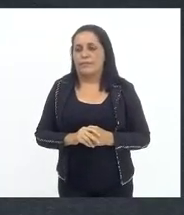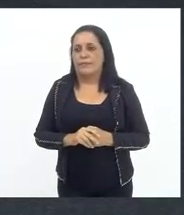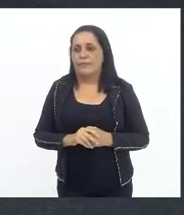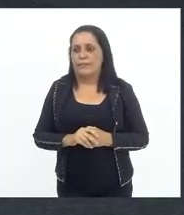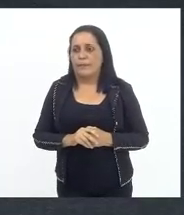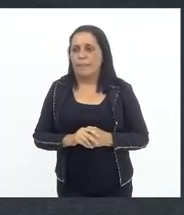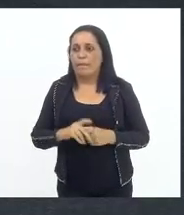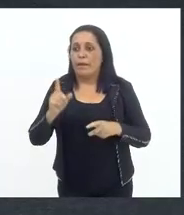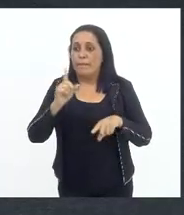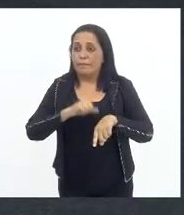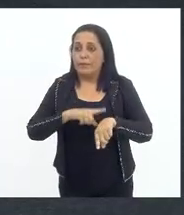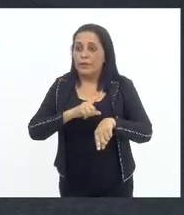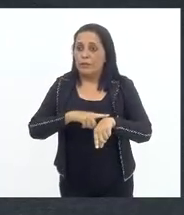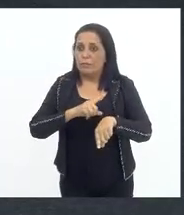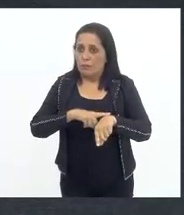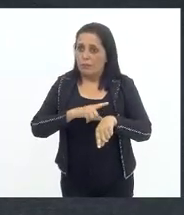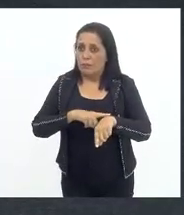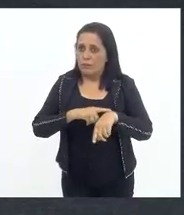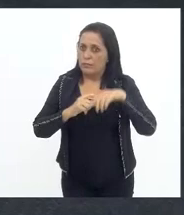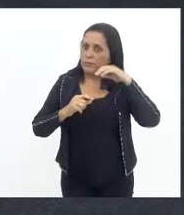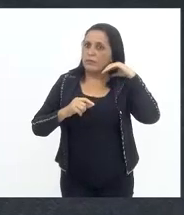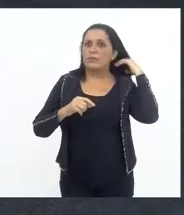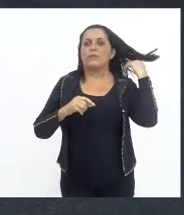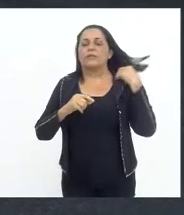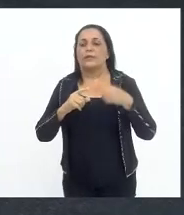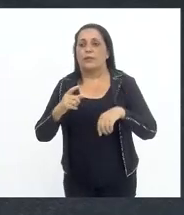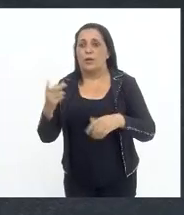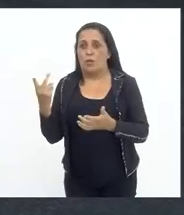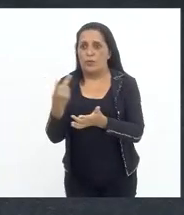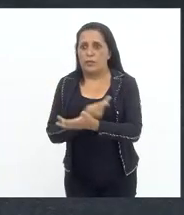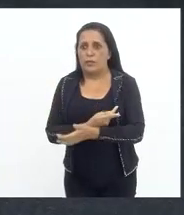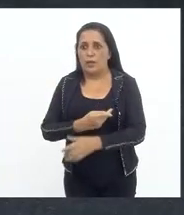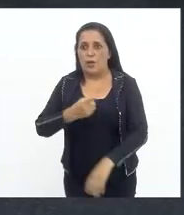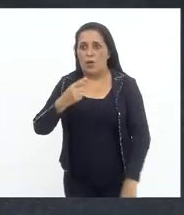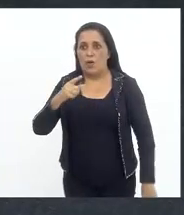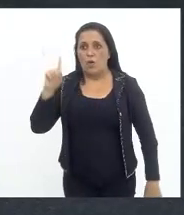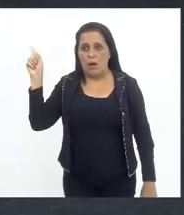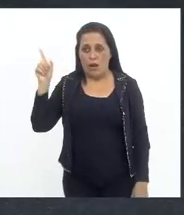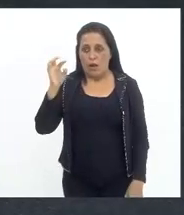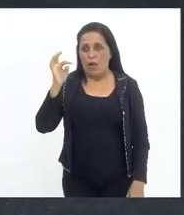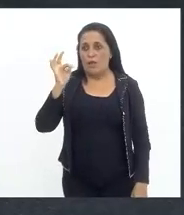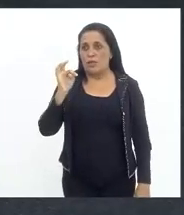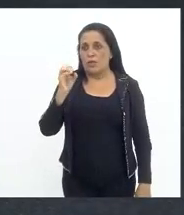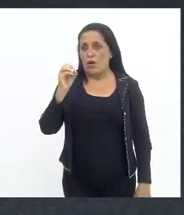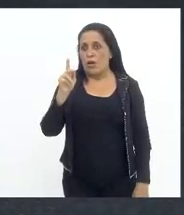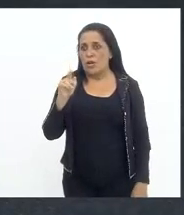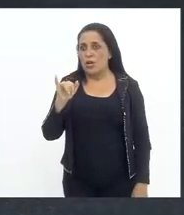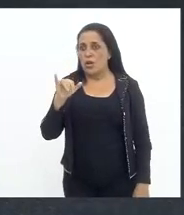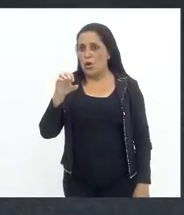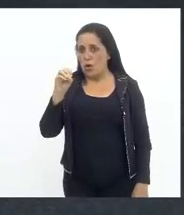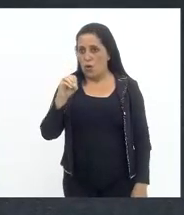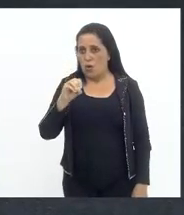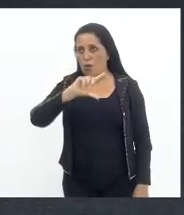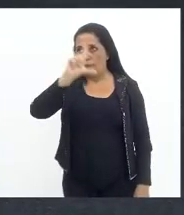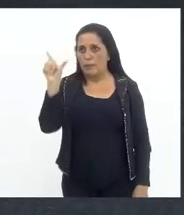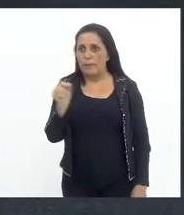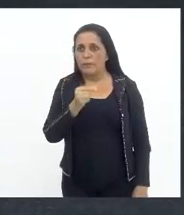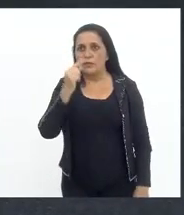esse momento que aconteceu em Tóquio, no Japão, ficou